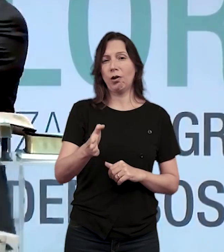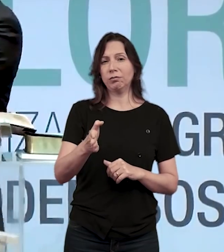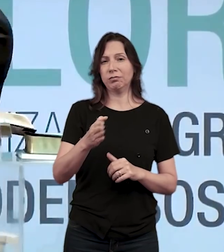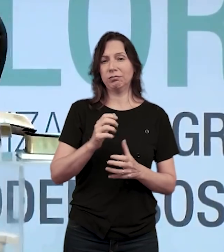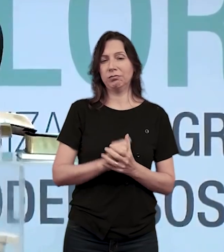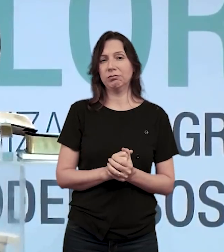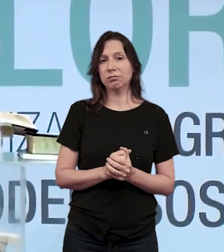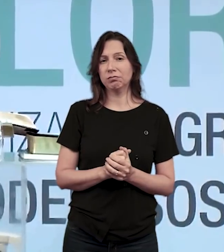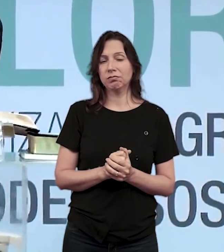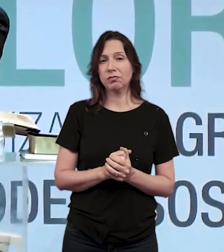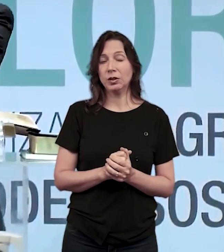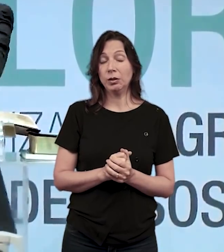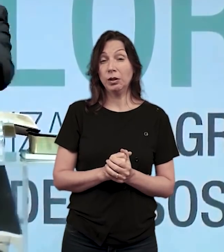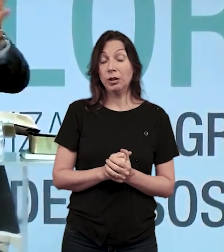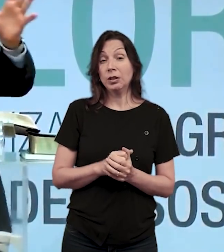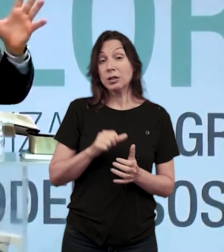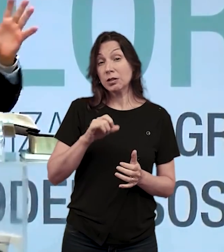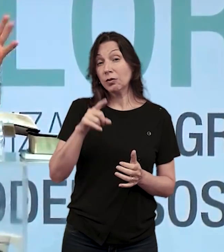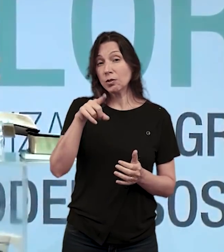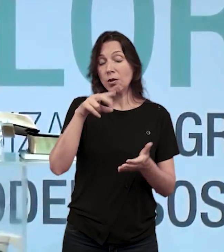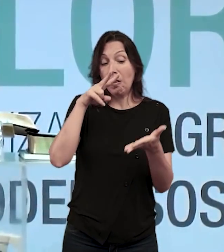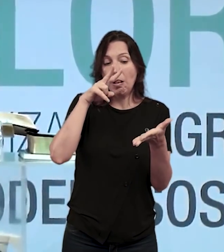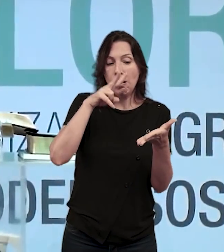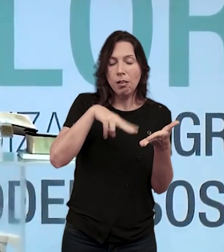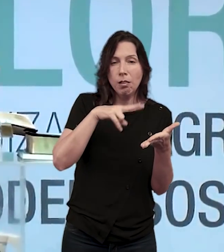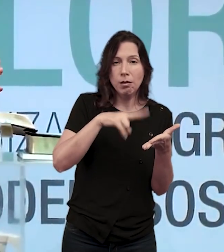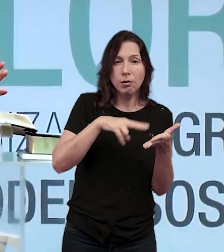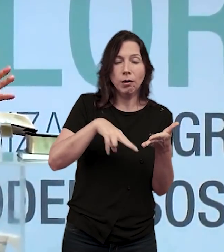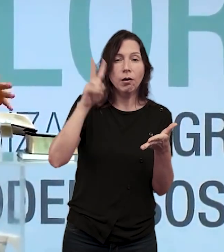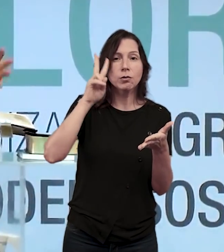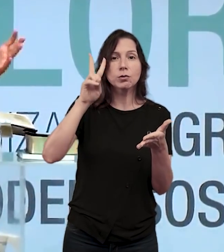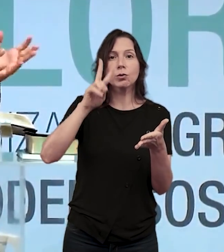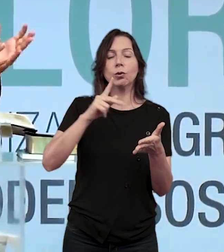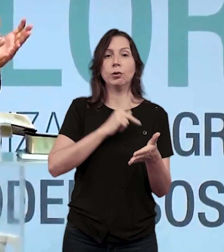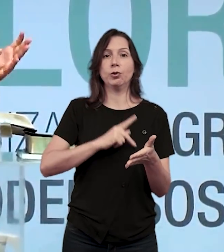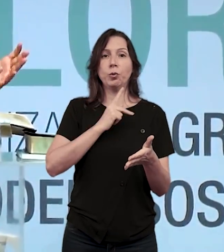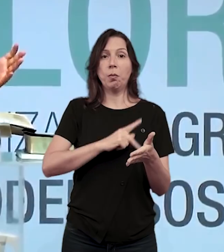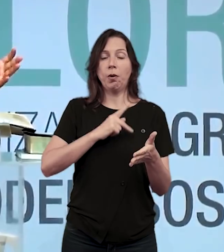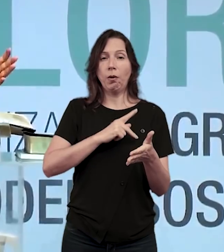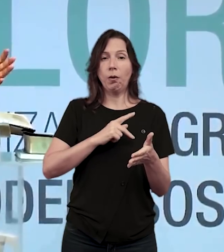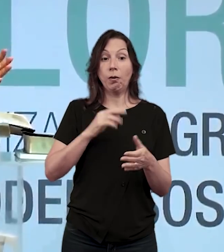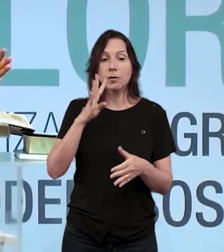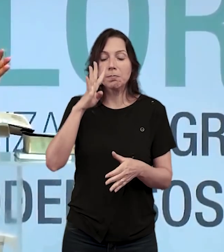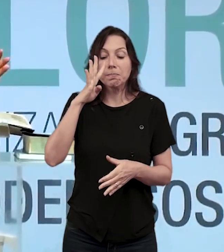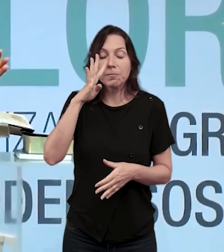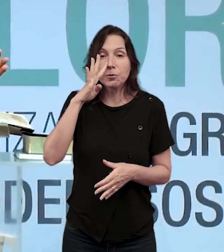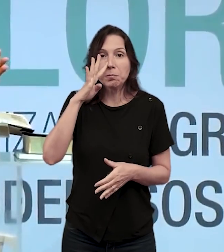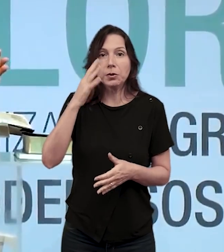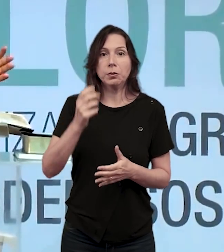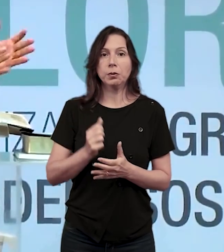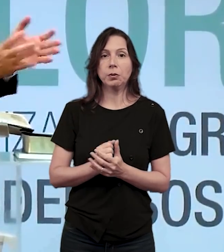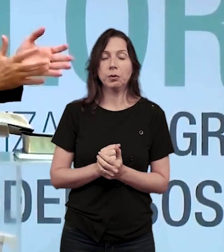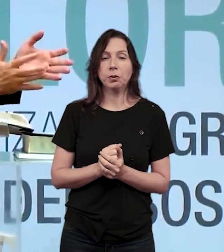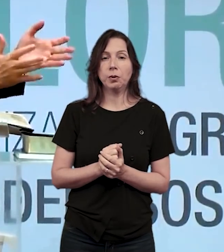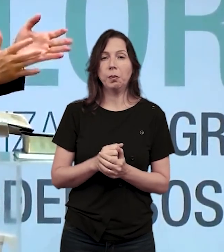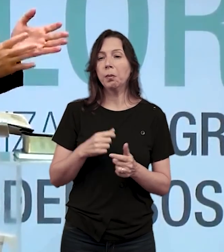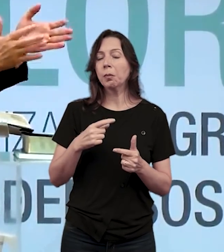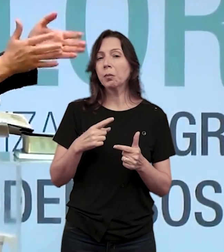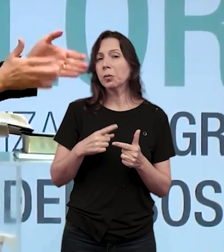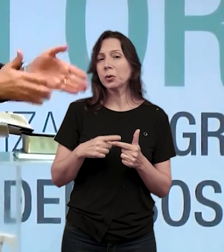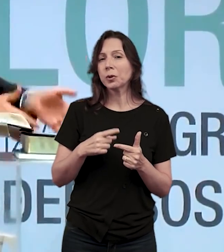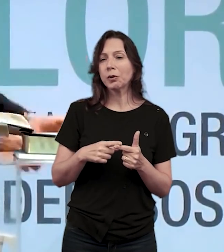Quando você vai fazer um relance da biografia deste homem, você fica pasmo, como ele